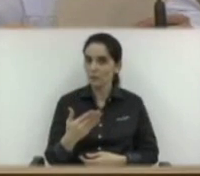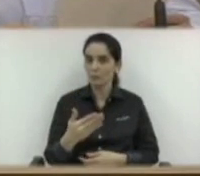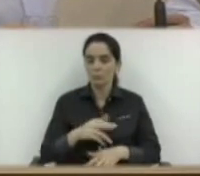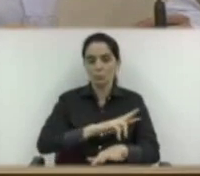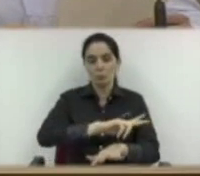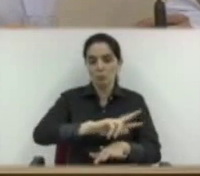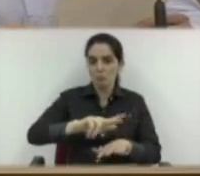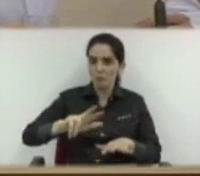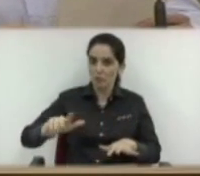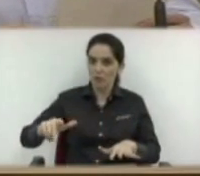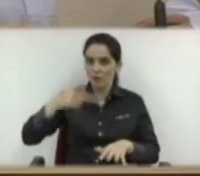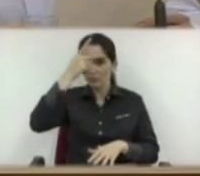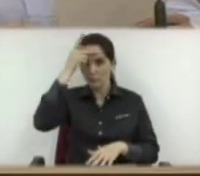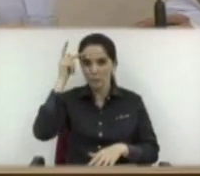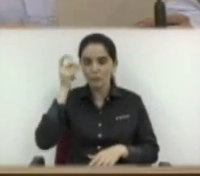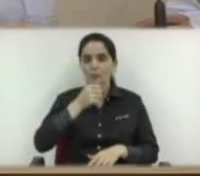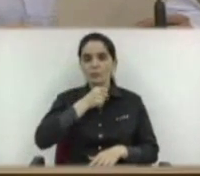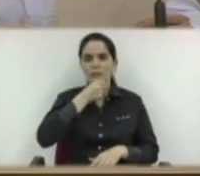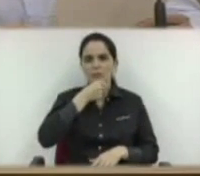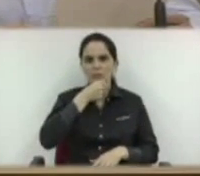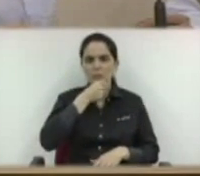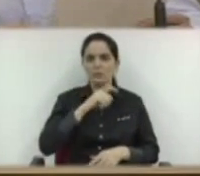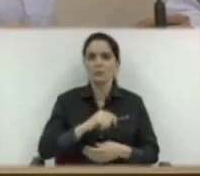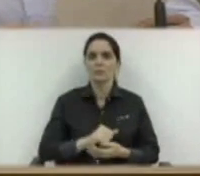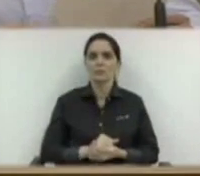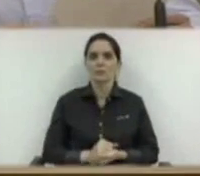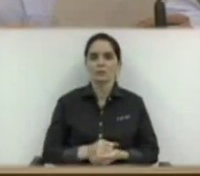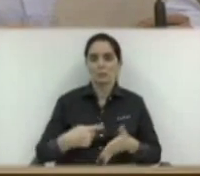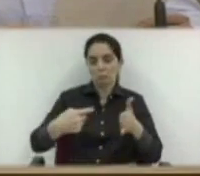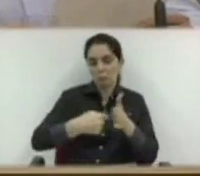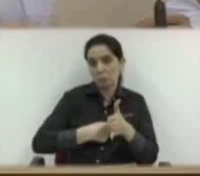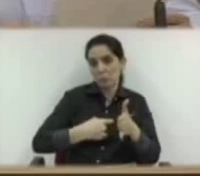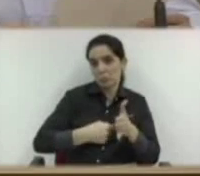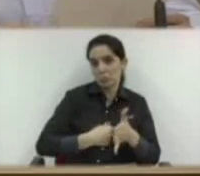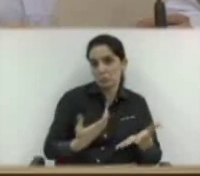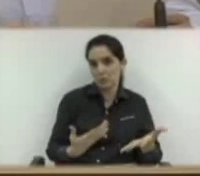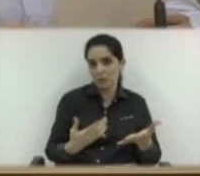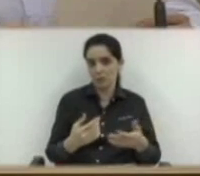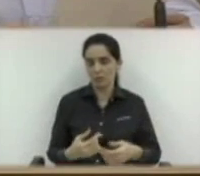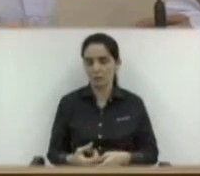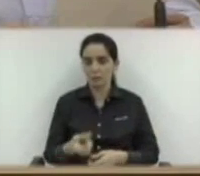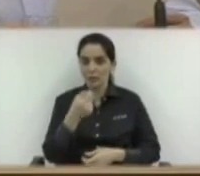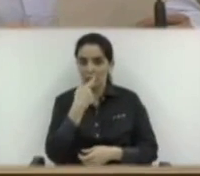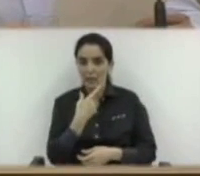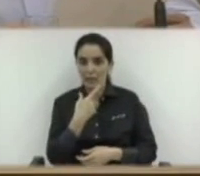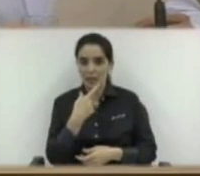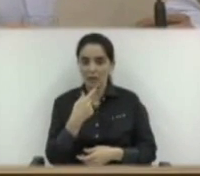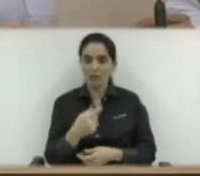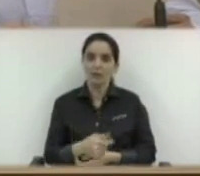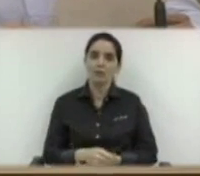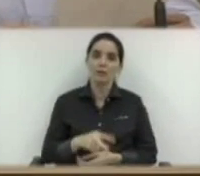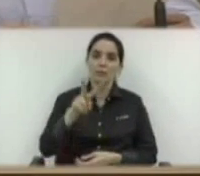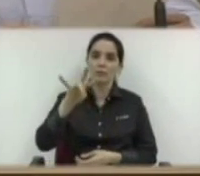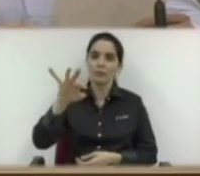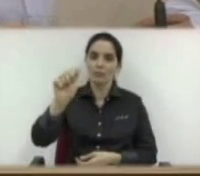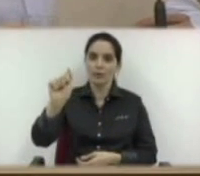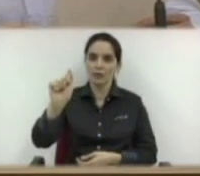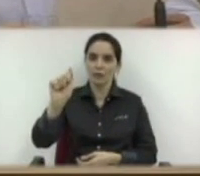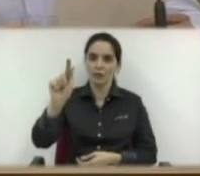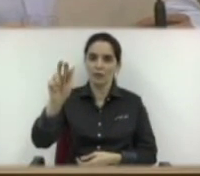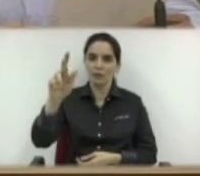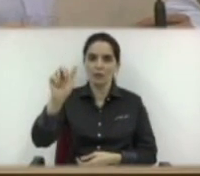dos idosos que questionaram esse vereador sobre o fornecimento do medicamento Viagra, pois